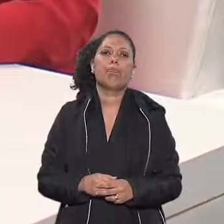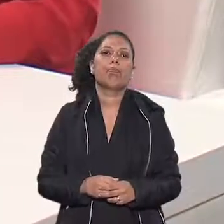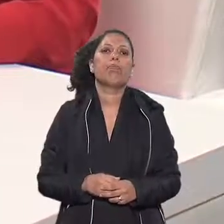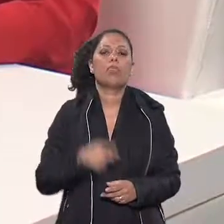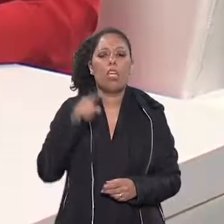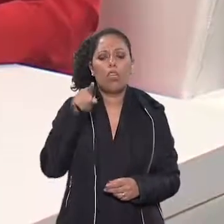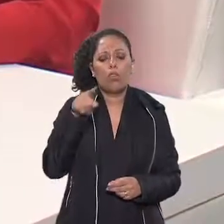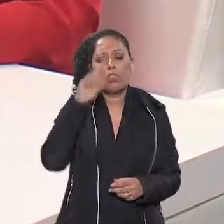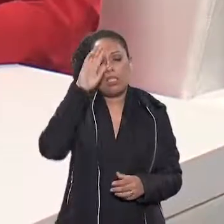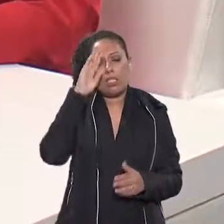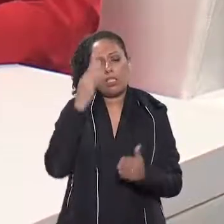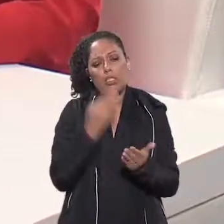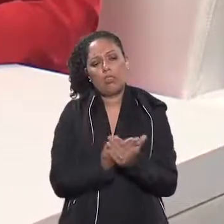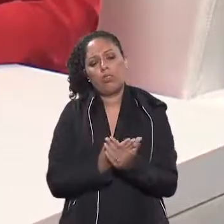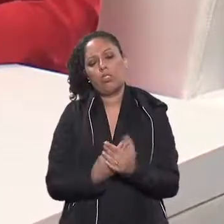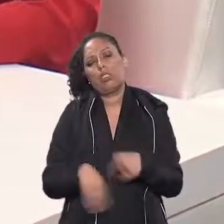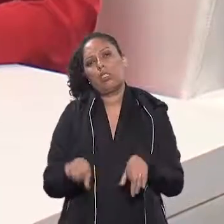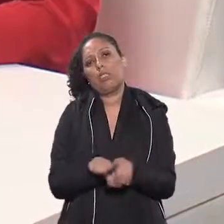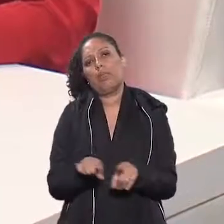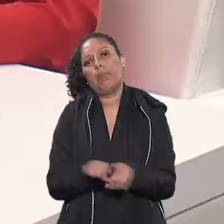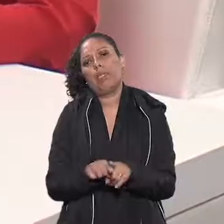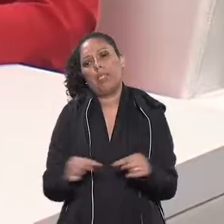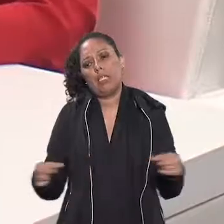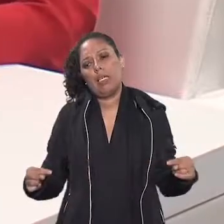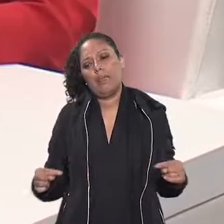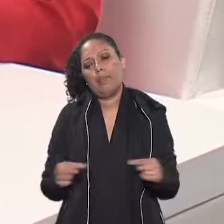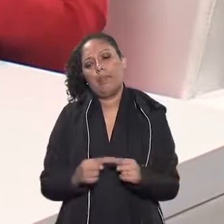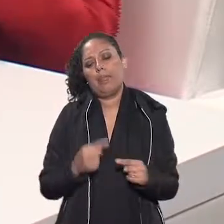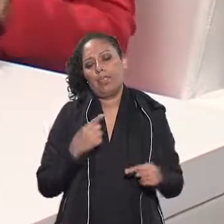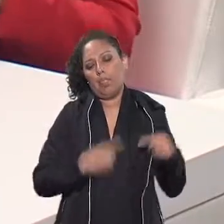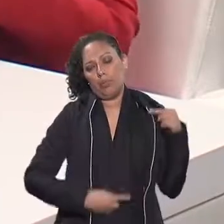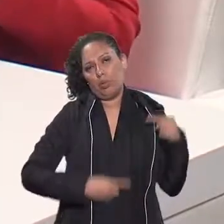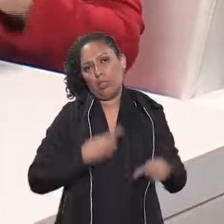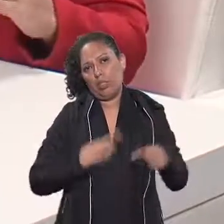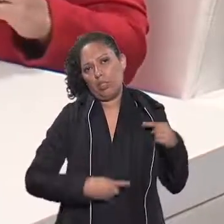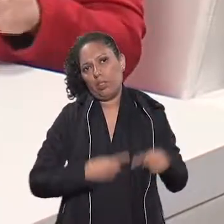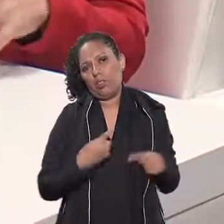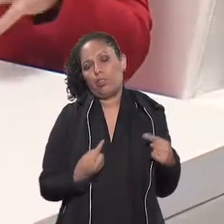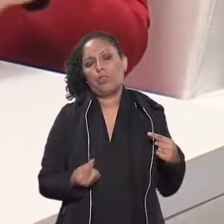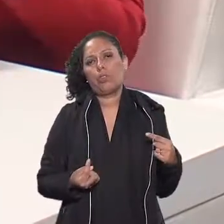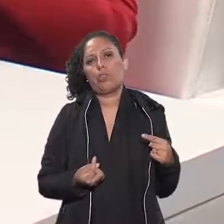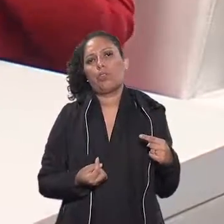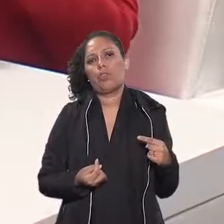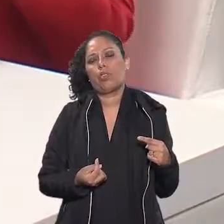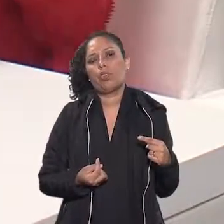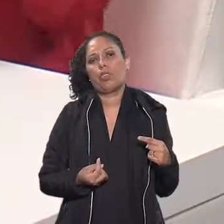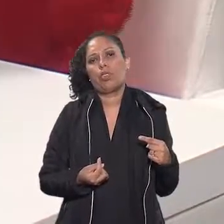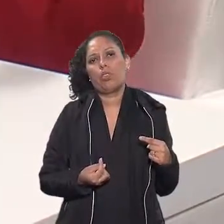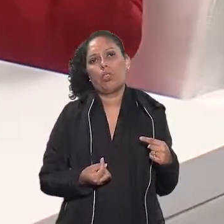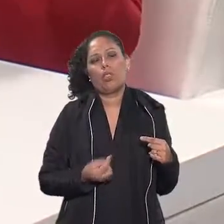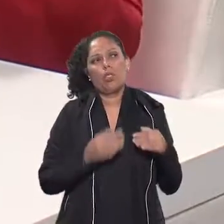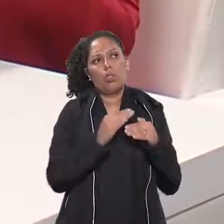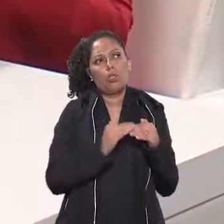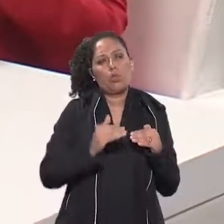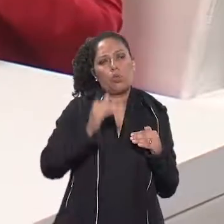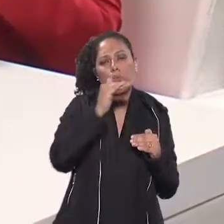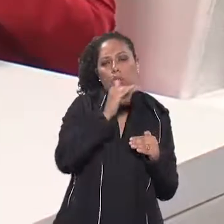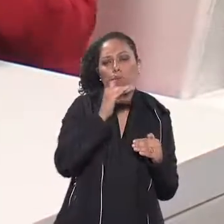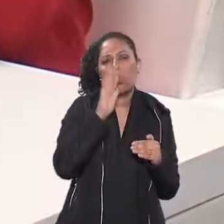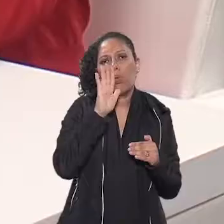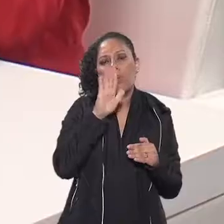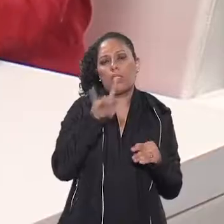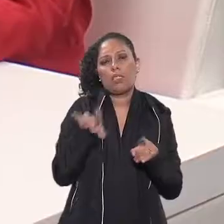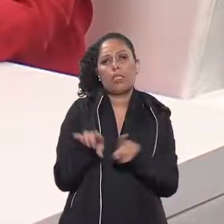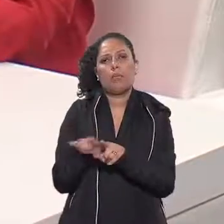E você acredita que isso passa também, não só por essa questão política, né, numa esfera superior,